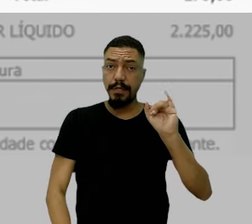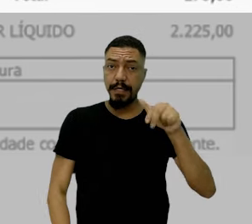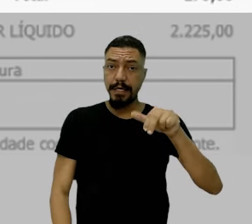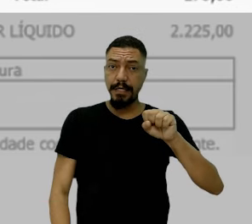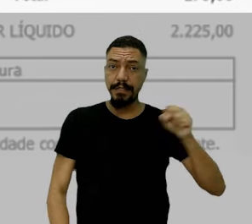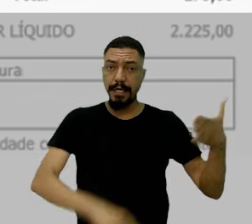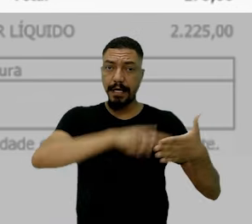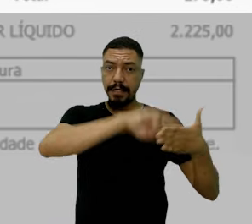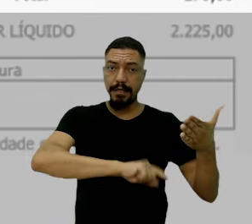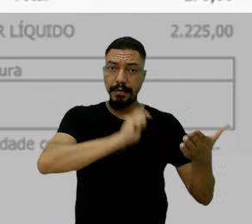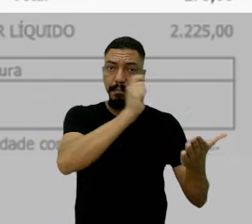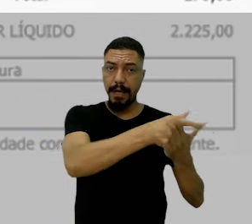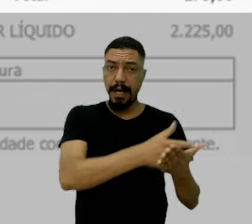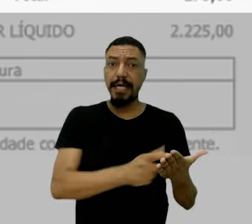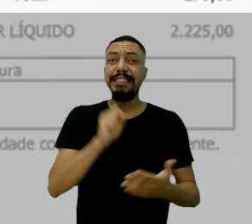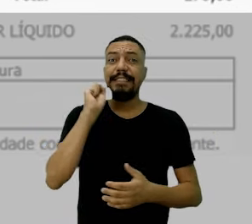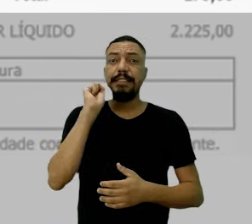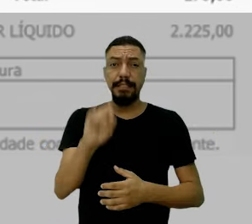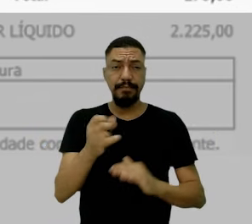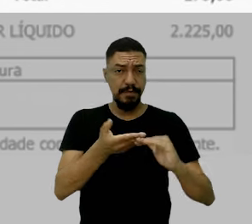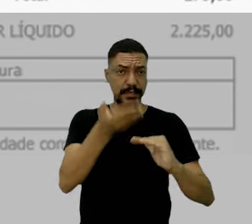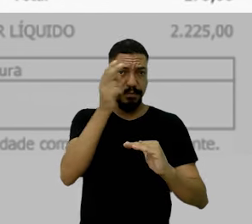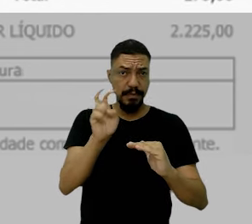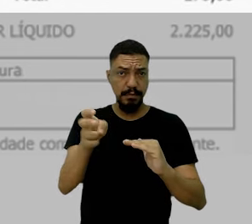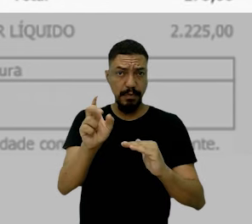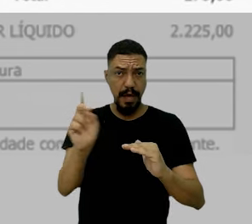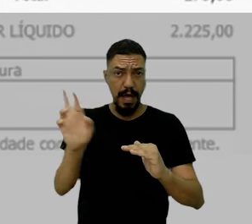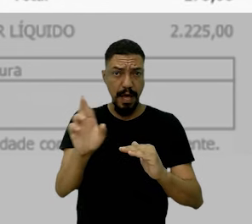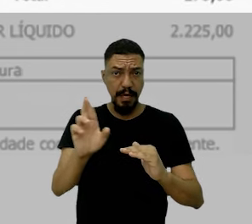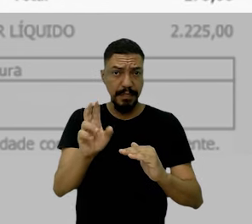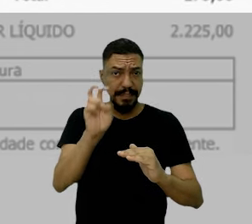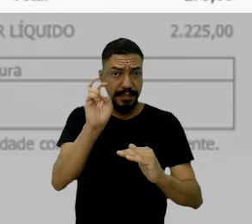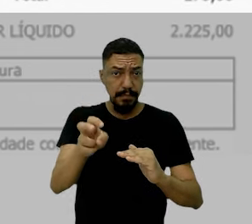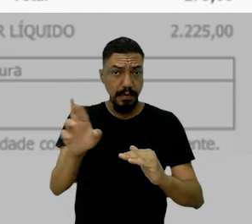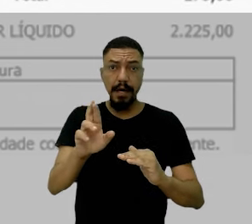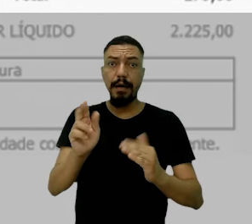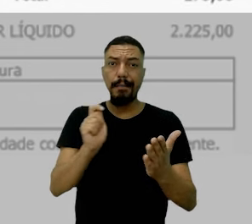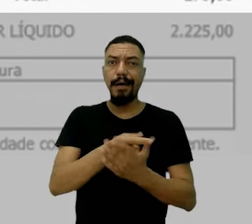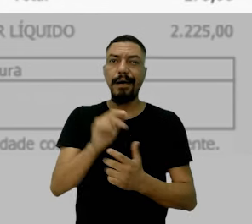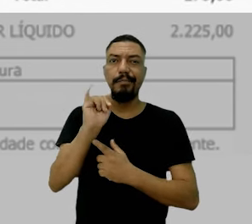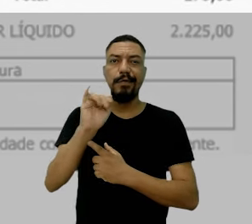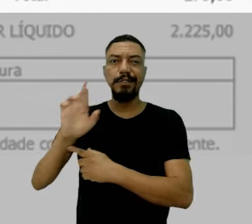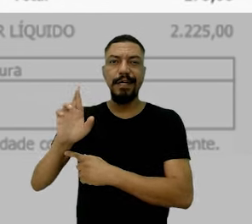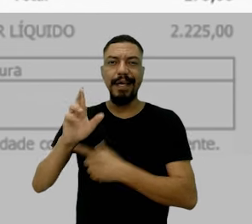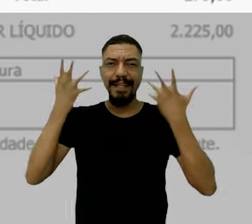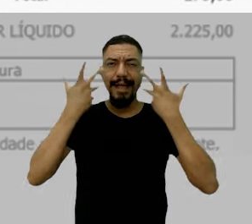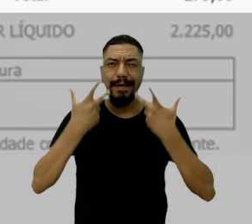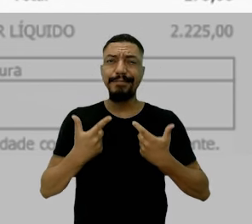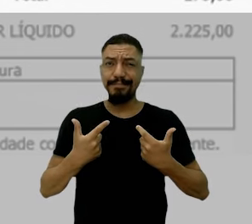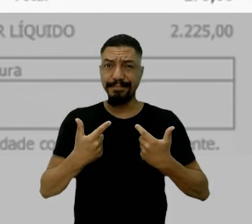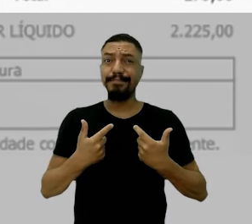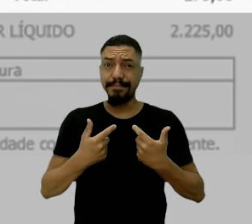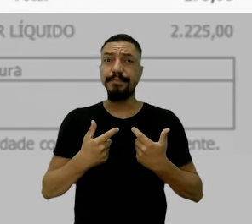de recolhimento de INSS. Se acima de R$ 5.000, imposto de renda.